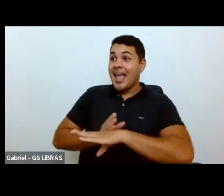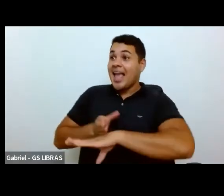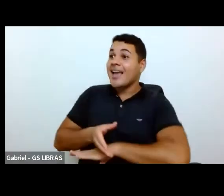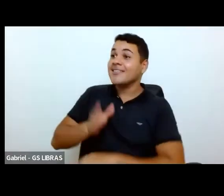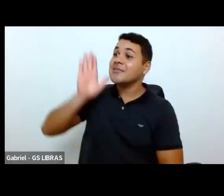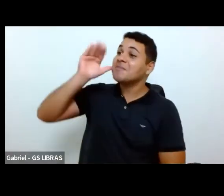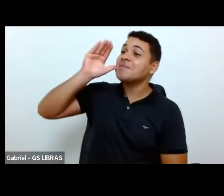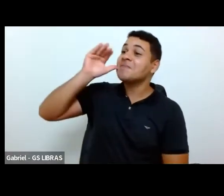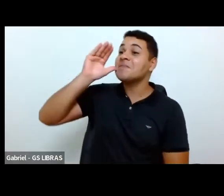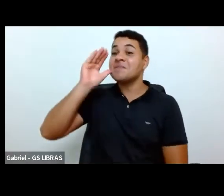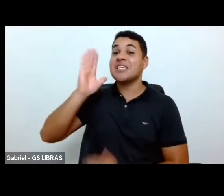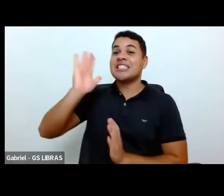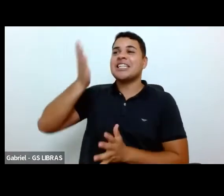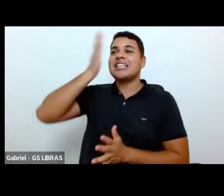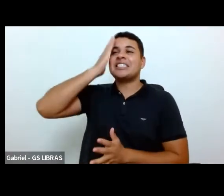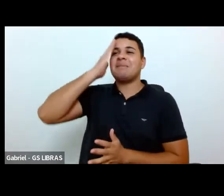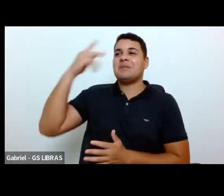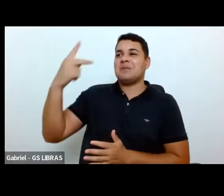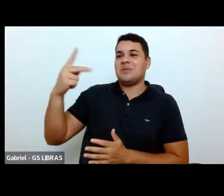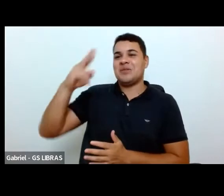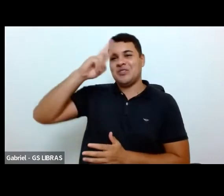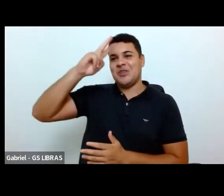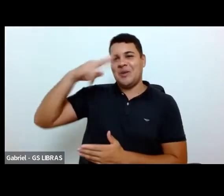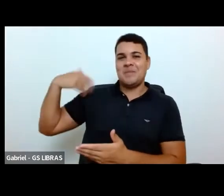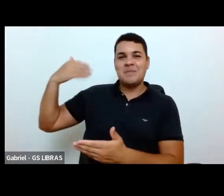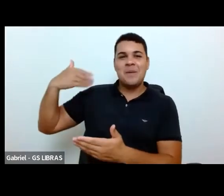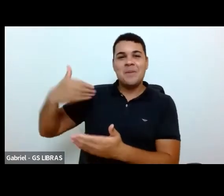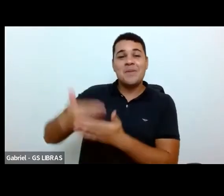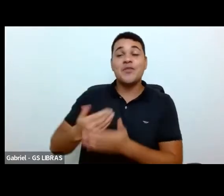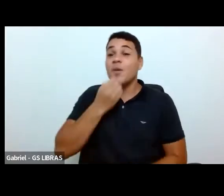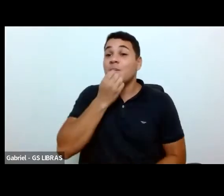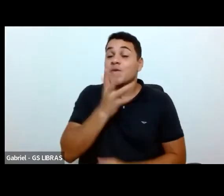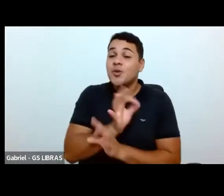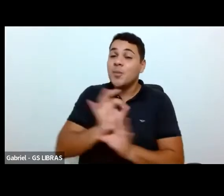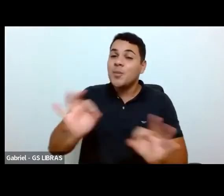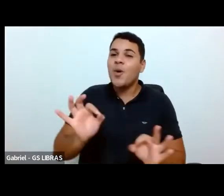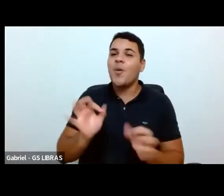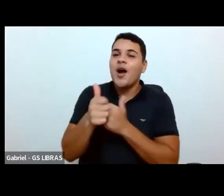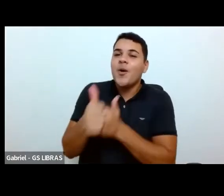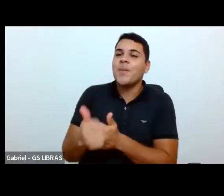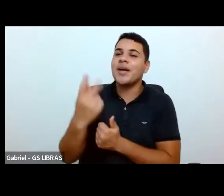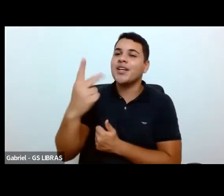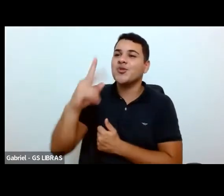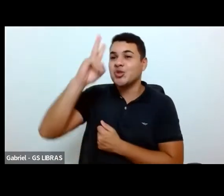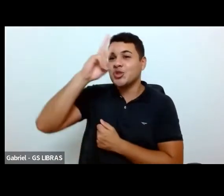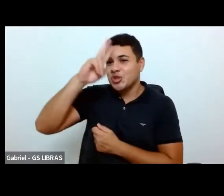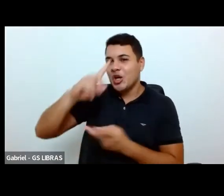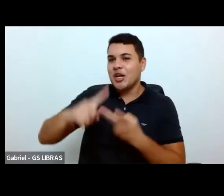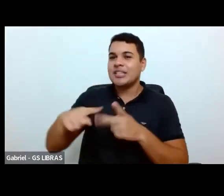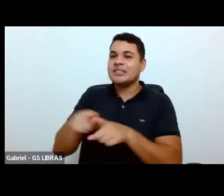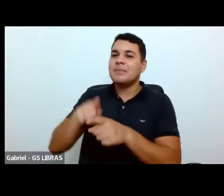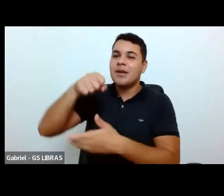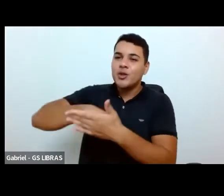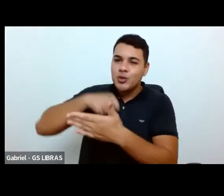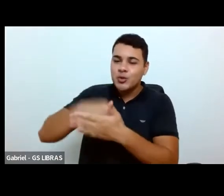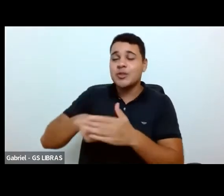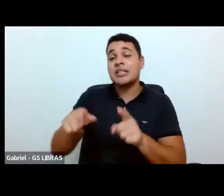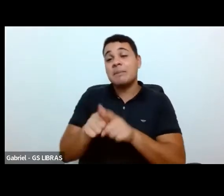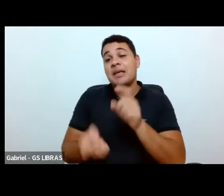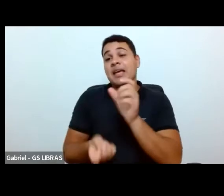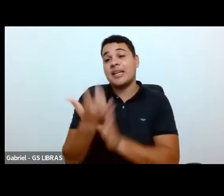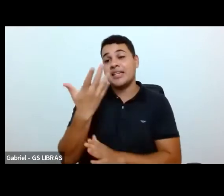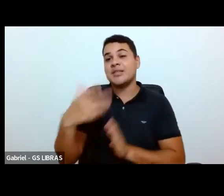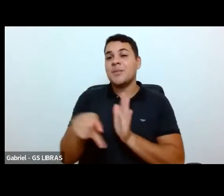discentes. Foi muito bom acompanhar toda essa luta e esses avanços do Comitê para a Equidade de Gênero